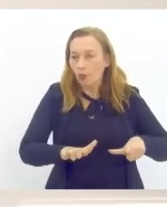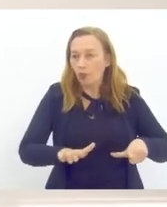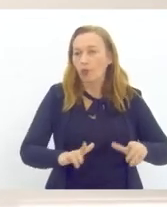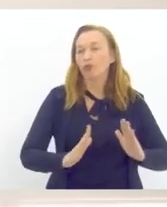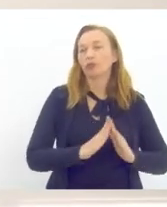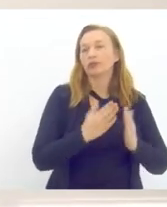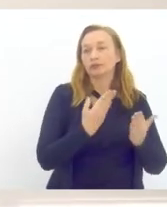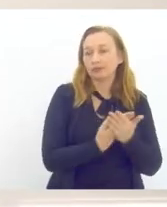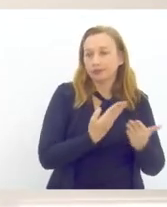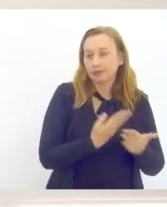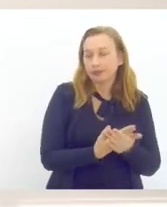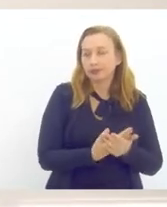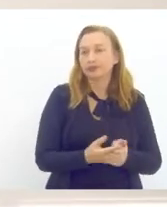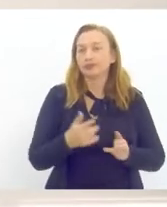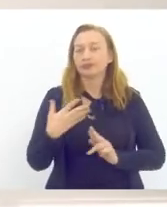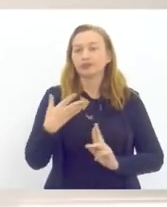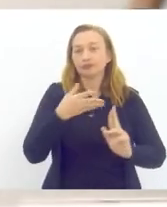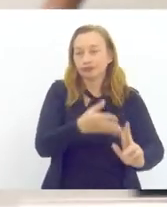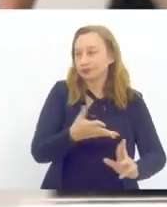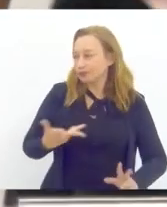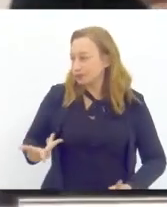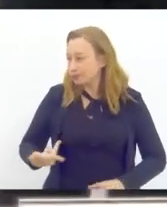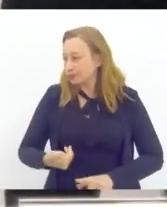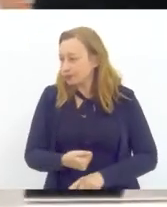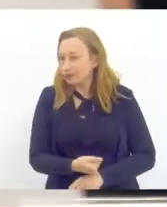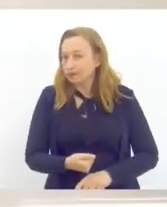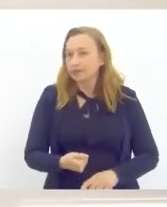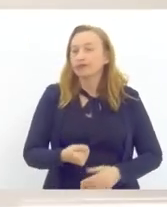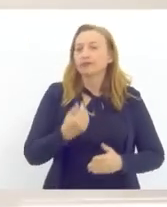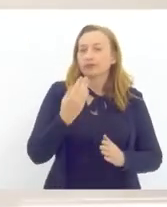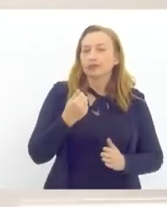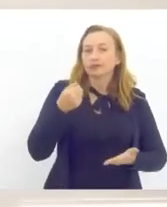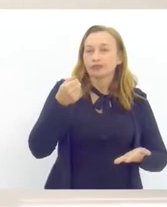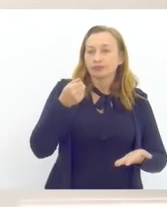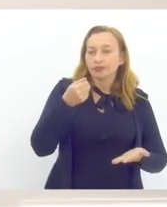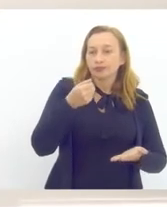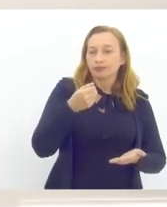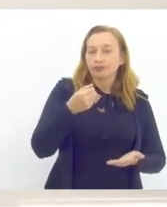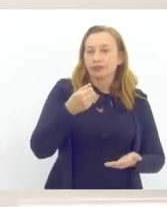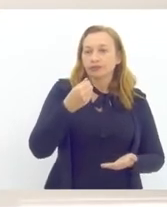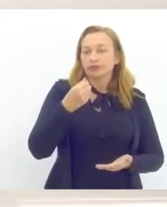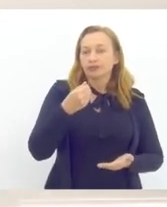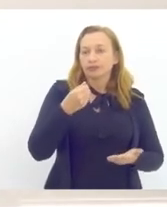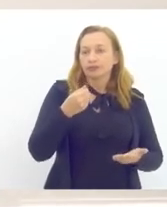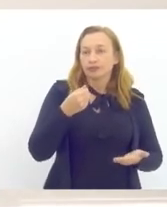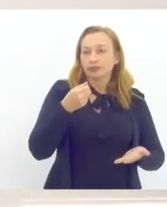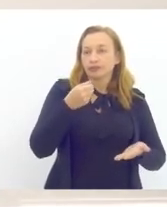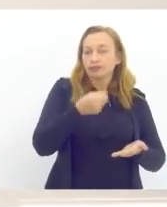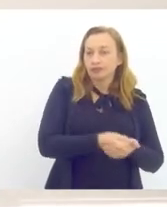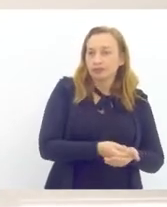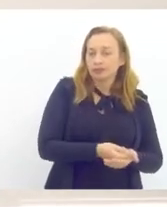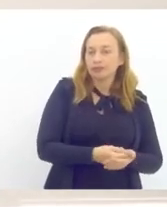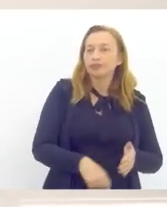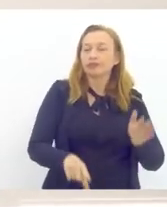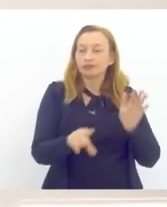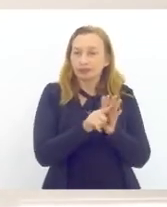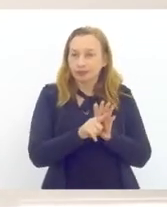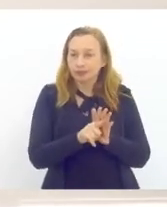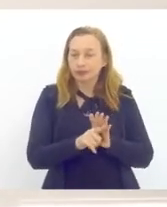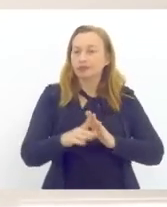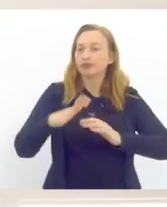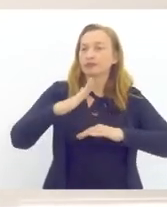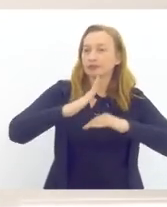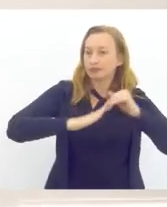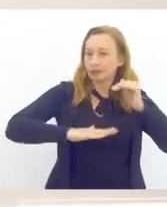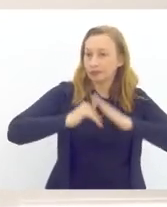a referência de qualidade, o cumprimento da legislação no que diz respeito à valorização profissional, como